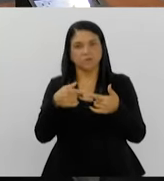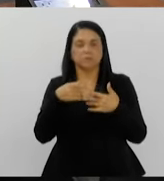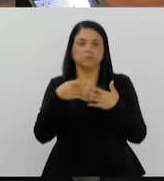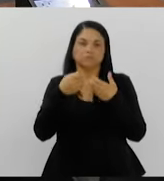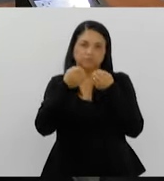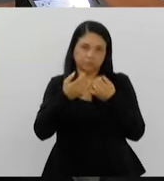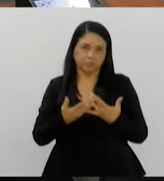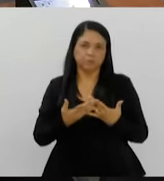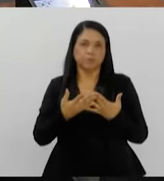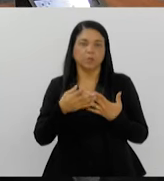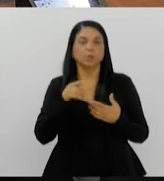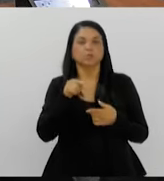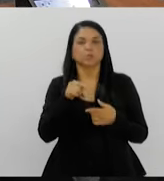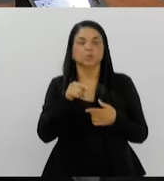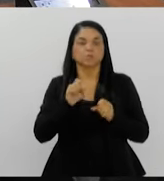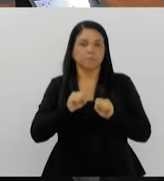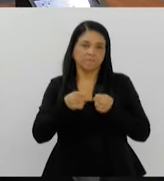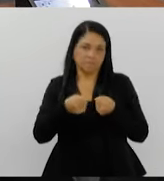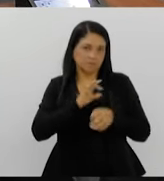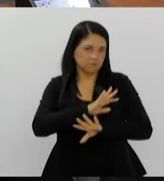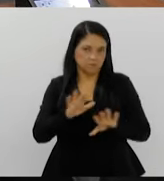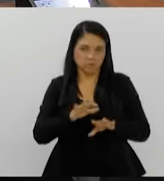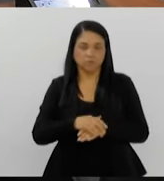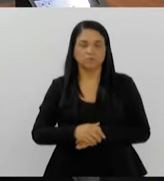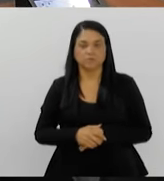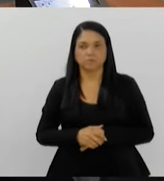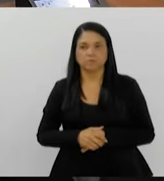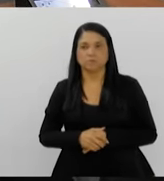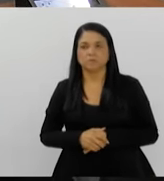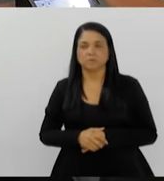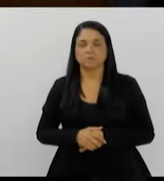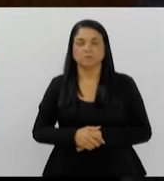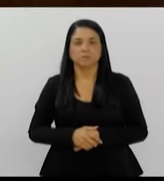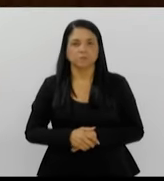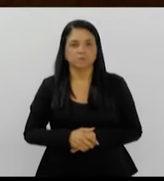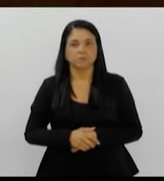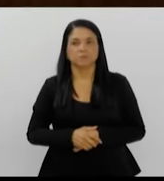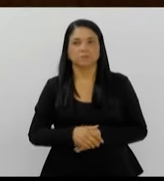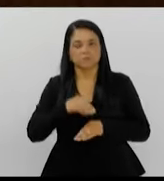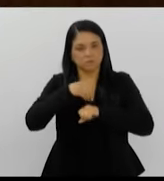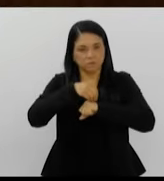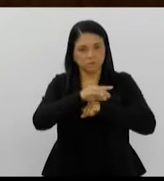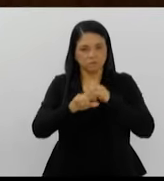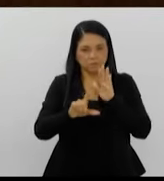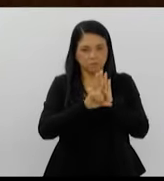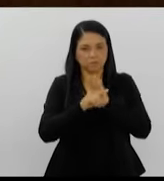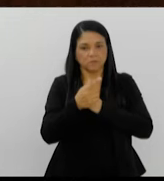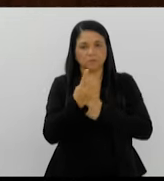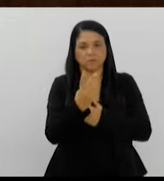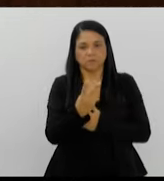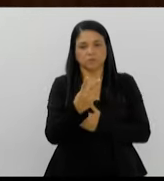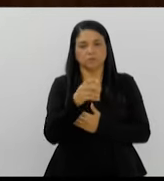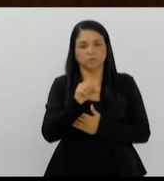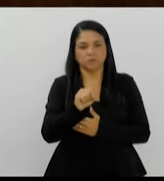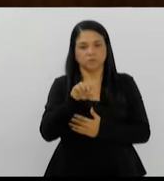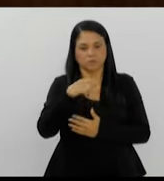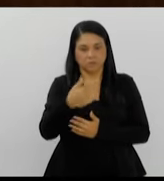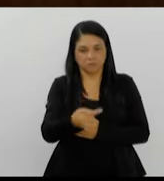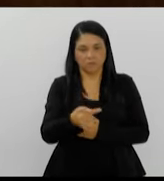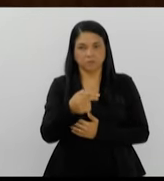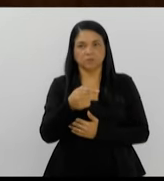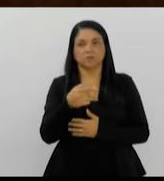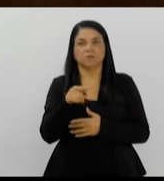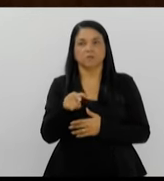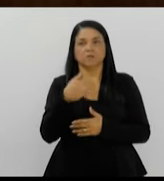conto com teu condicional apoio de sempre muito obrigado senhor presidente eh indicação Legislativa 287 que